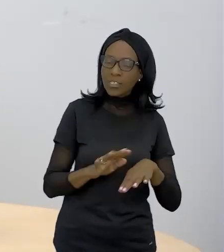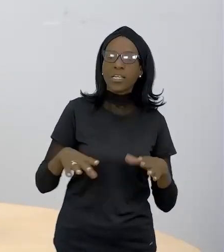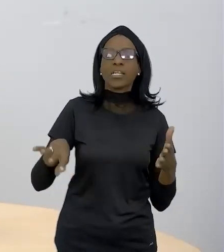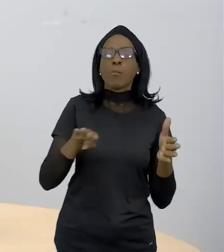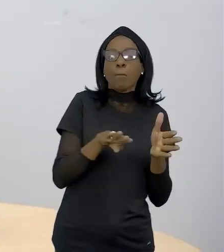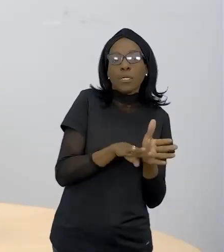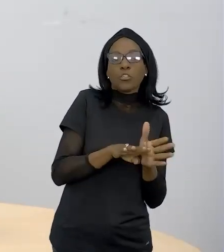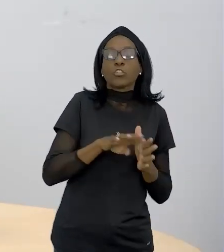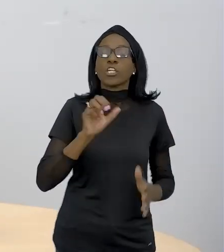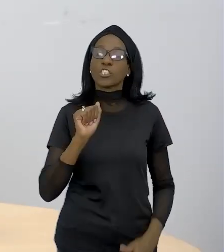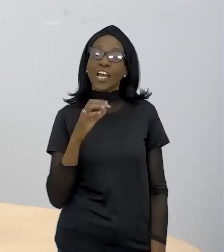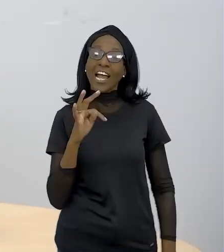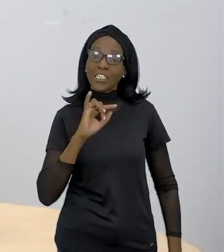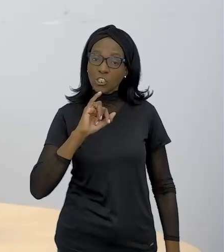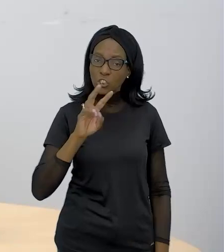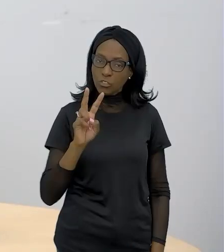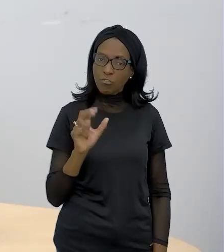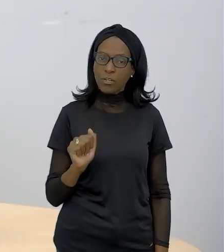ativa.